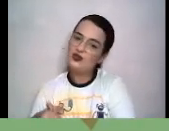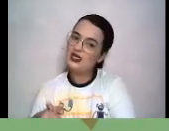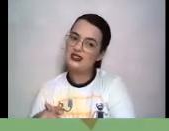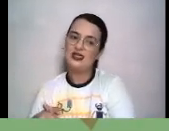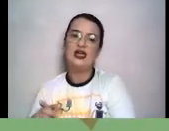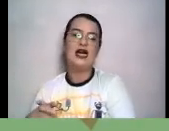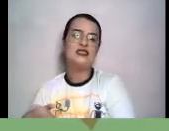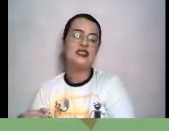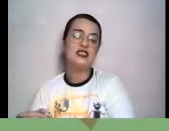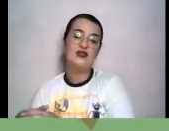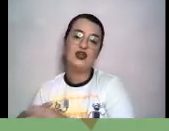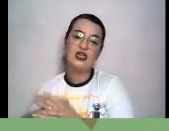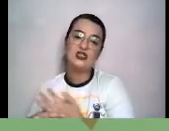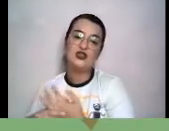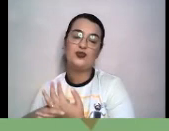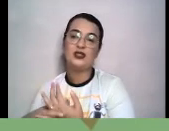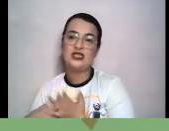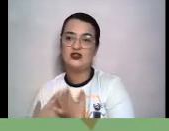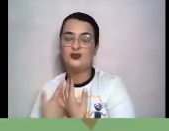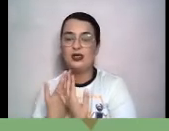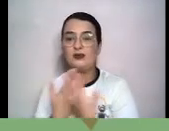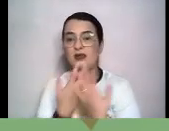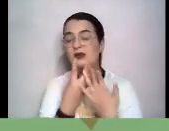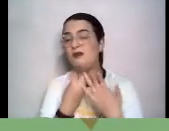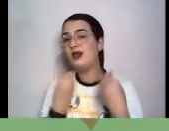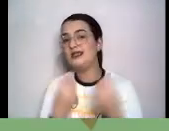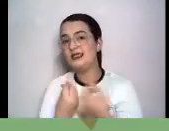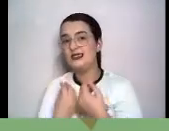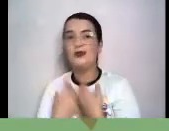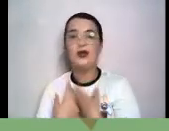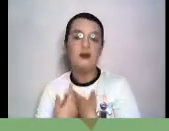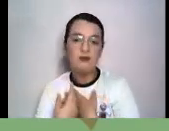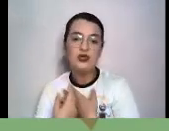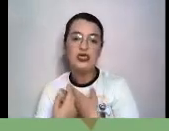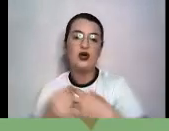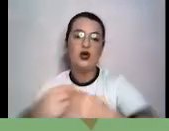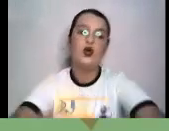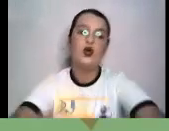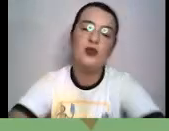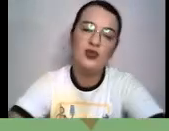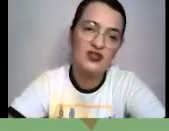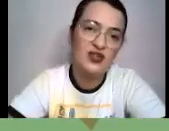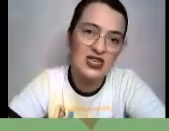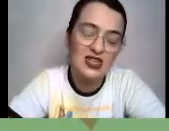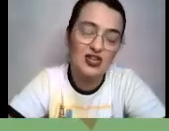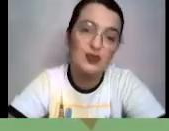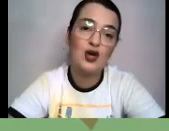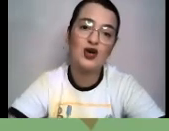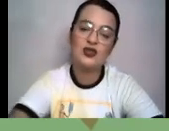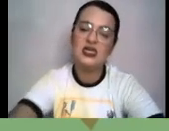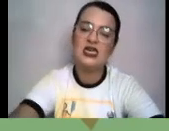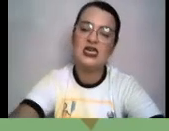sua influência. Assim, teve o início do processo de bipolarização mundial, como o mundo dividido em